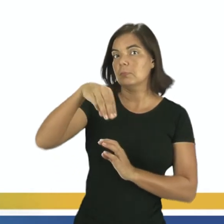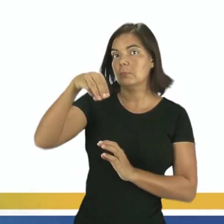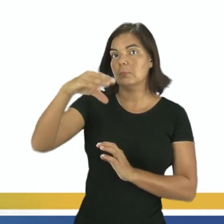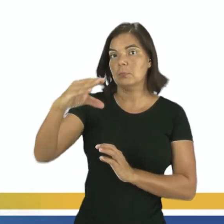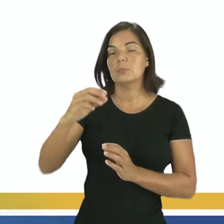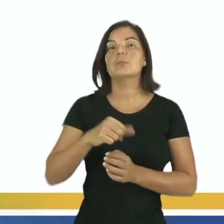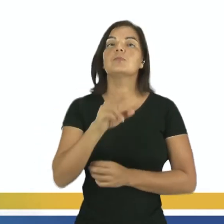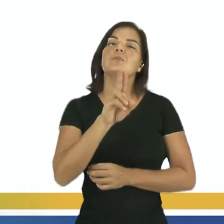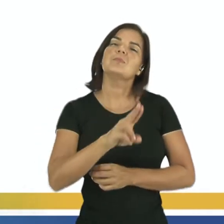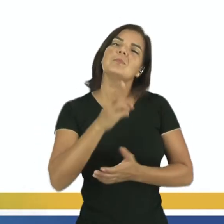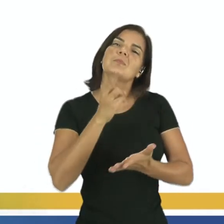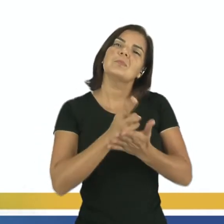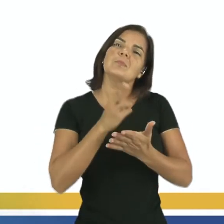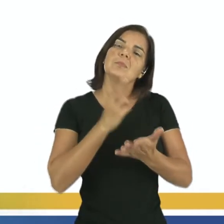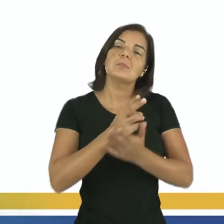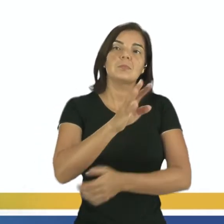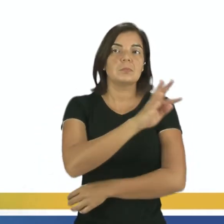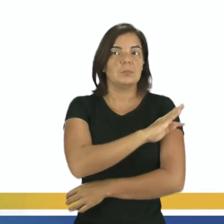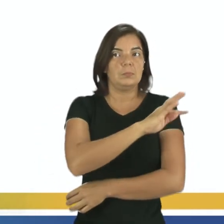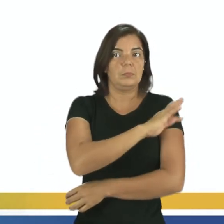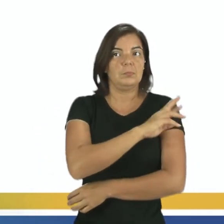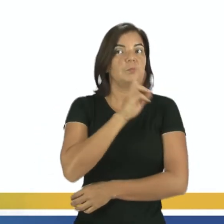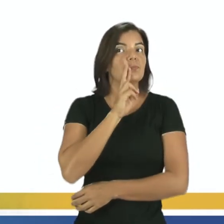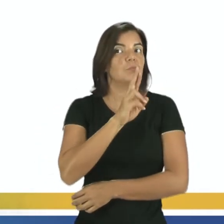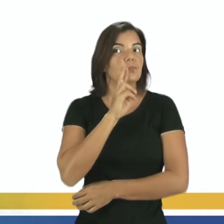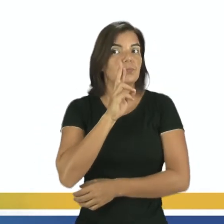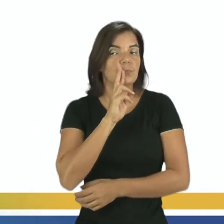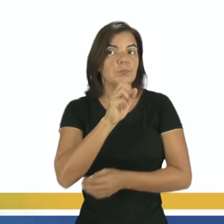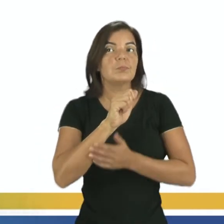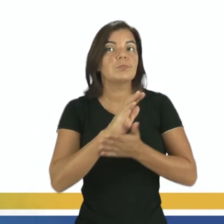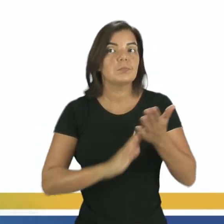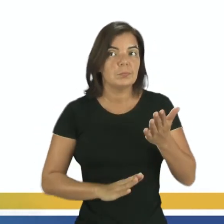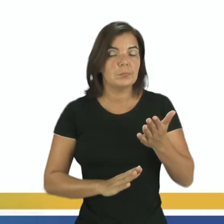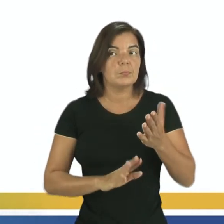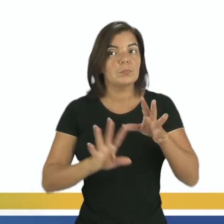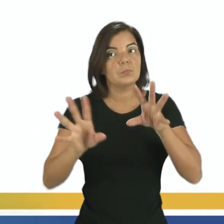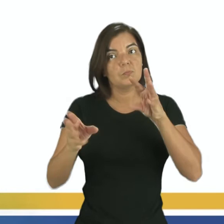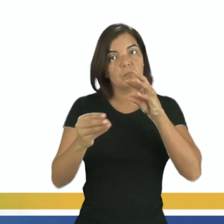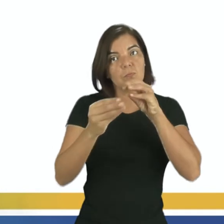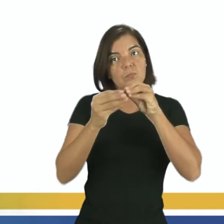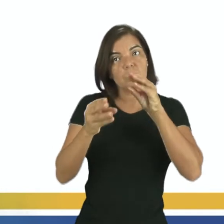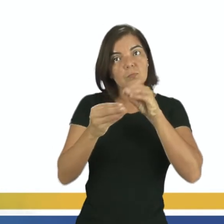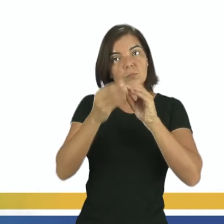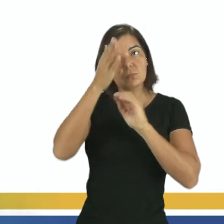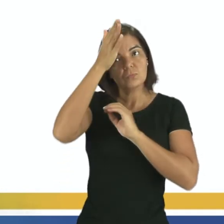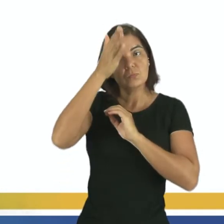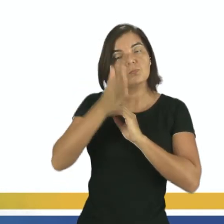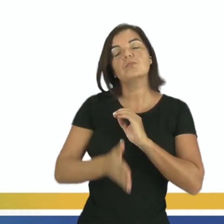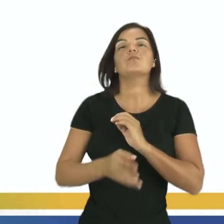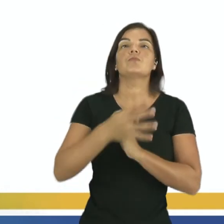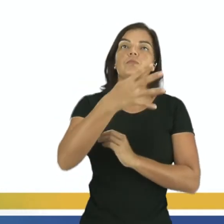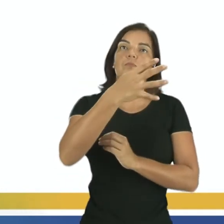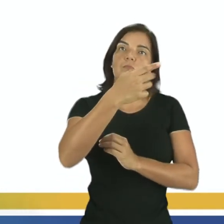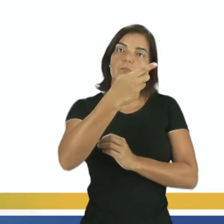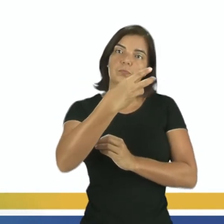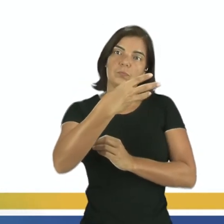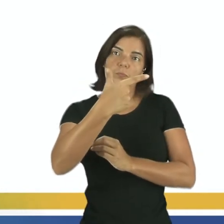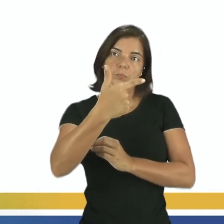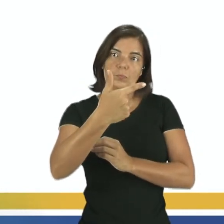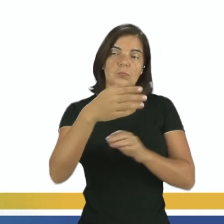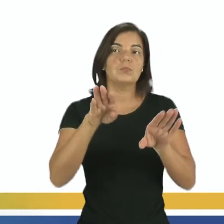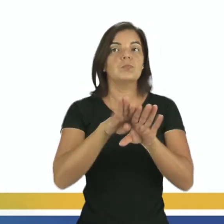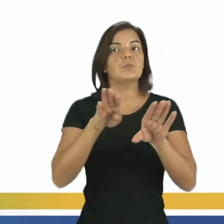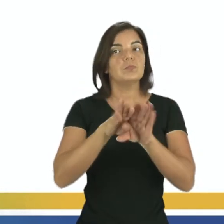Então a gente vai usar a mesma técnica para resolver o problema, que é a decomposição prima simultânea do